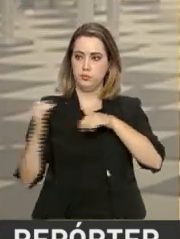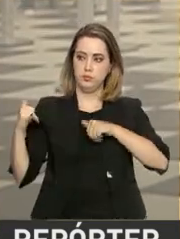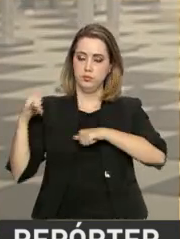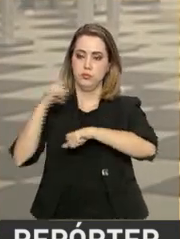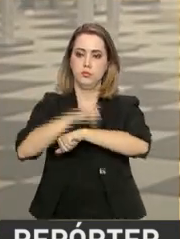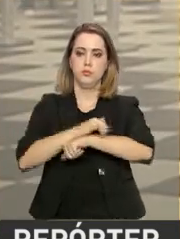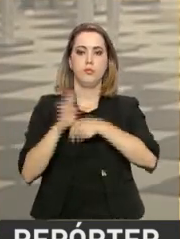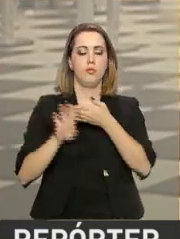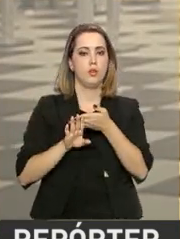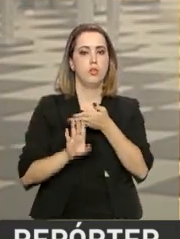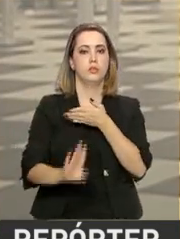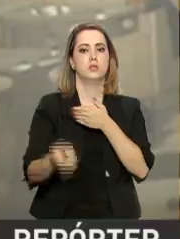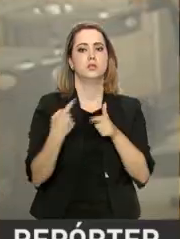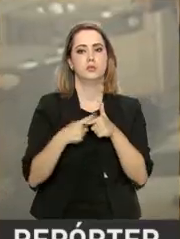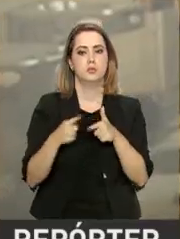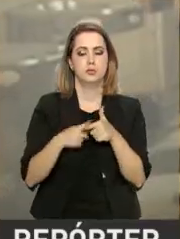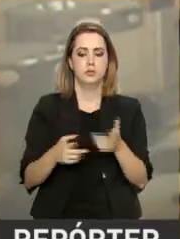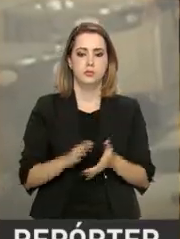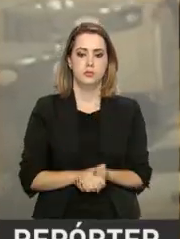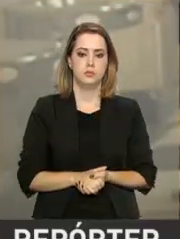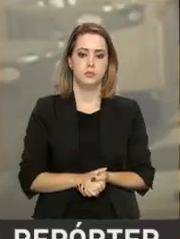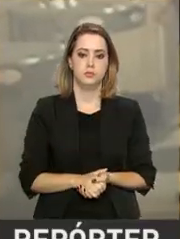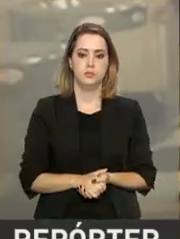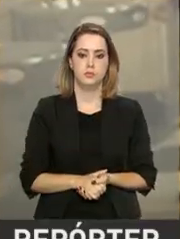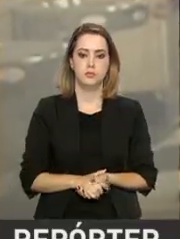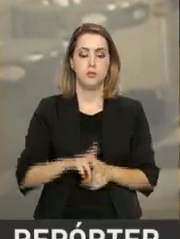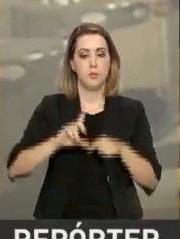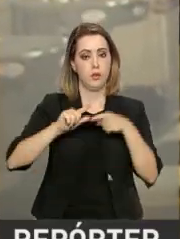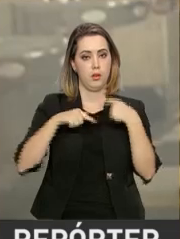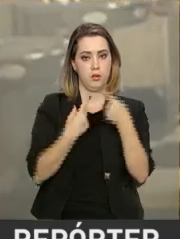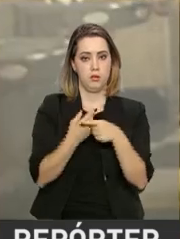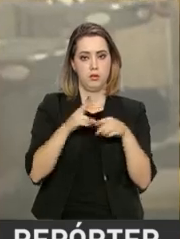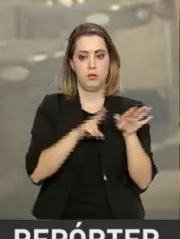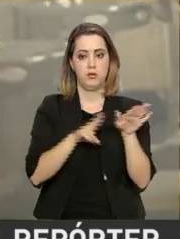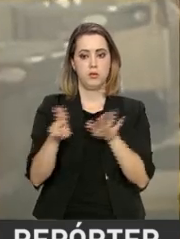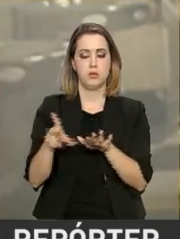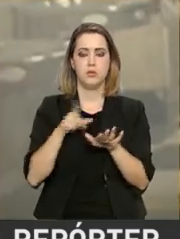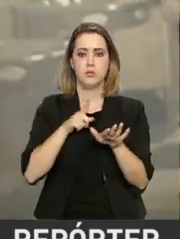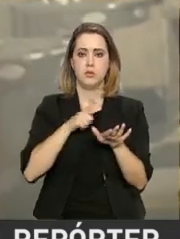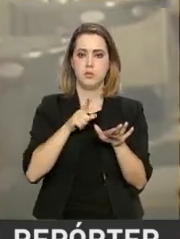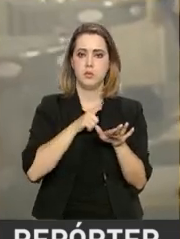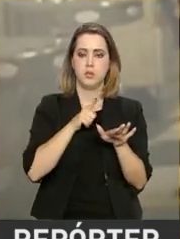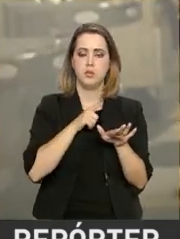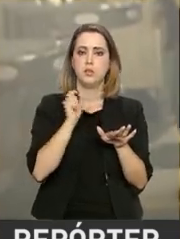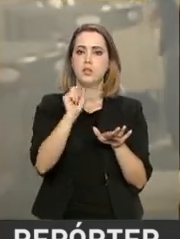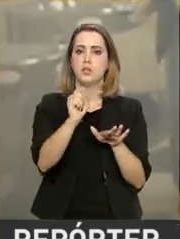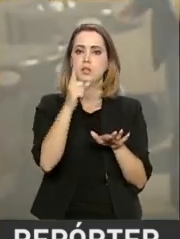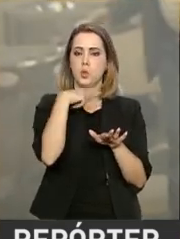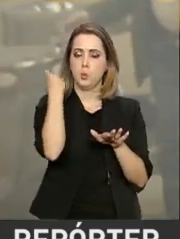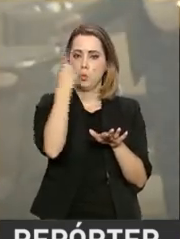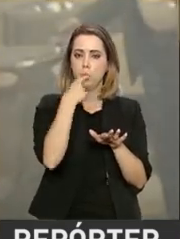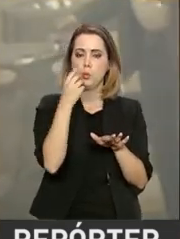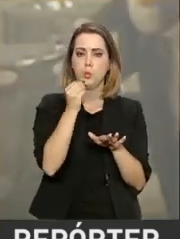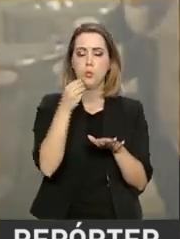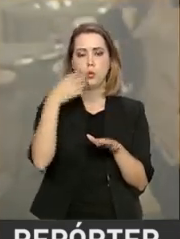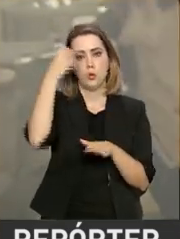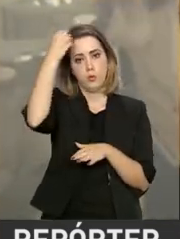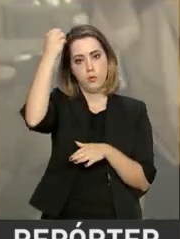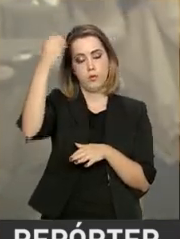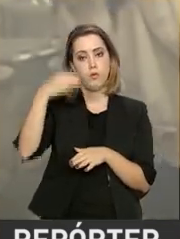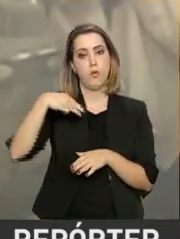evitar qualquer transtorno na semana que vem tem um um evento em Manaus o voo tem 6 horas de